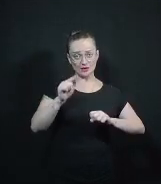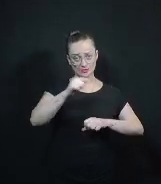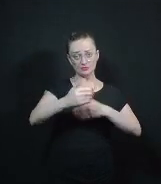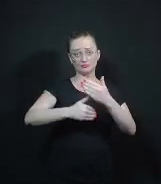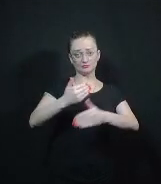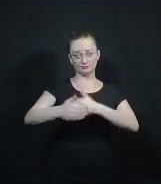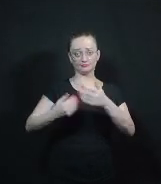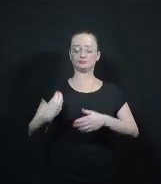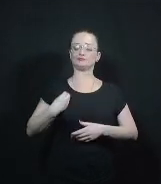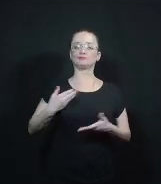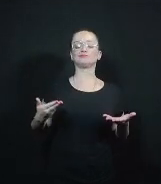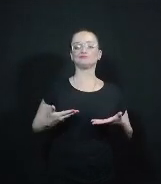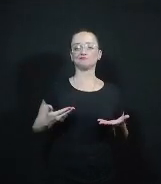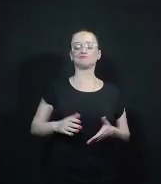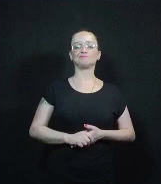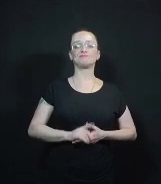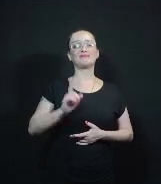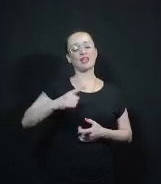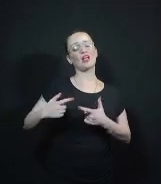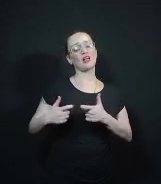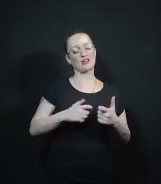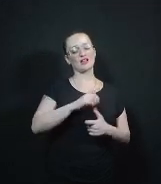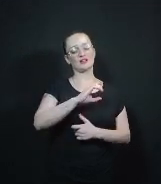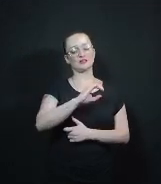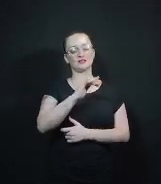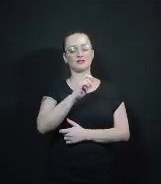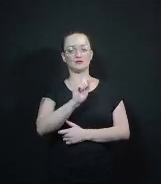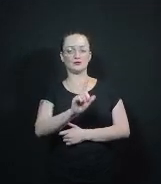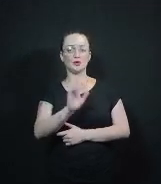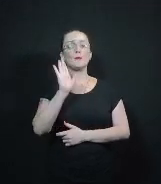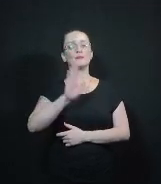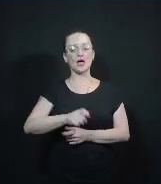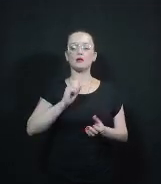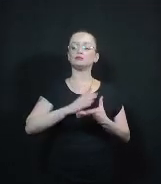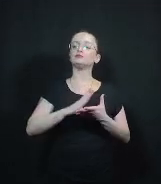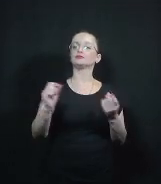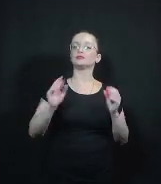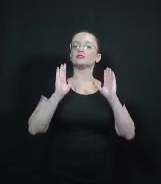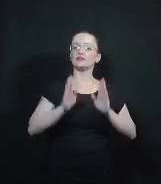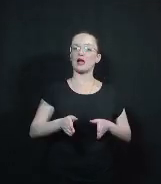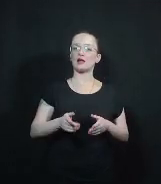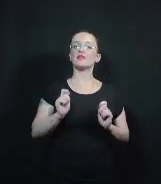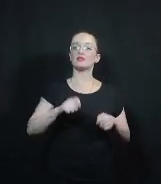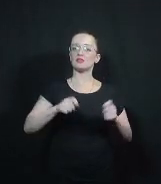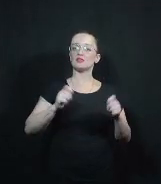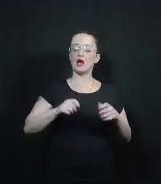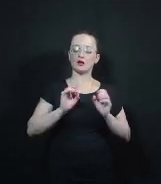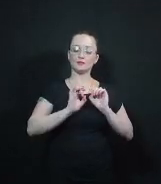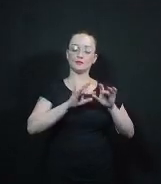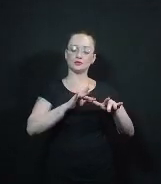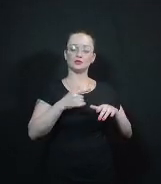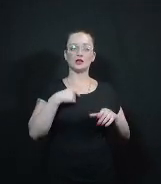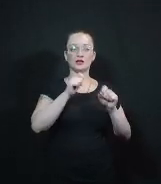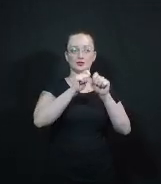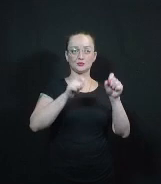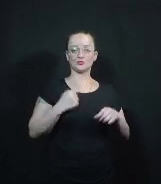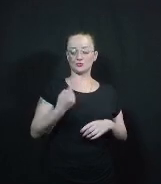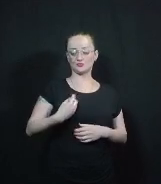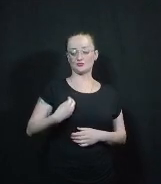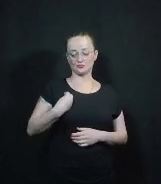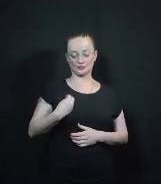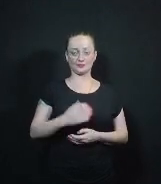em que a gente se envolveu, é a guerra civil, mas dá para sair. E para sair a gente precisa abandonar essa estrutura na qual a gente está